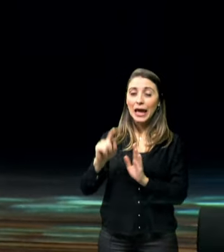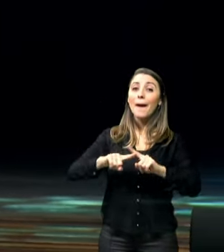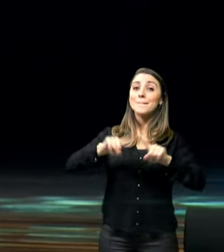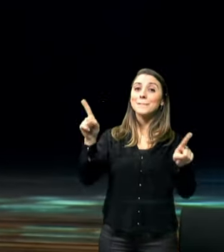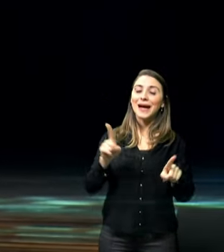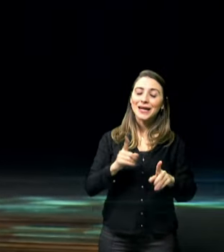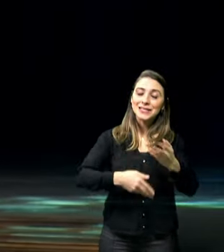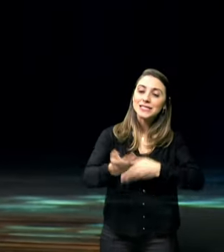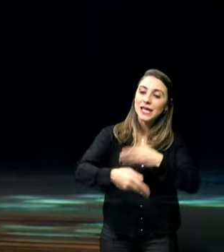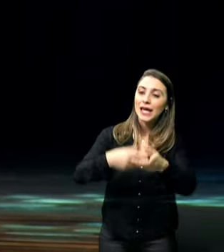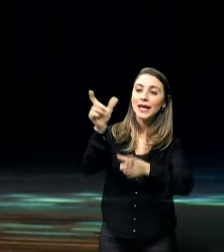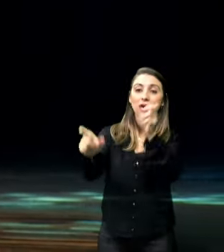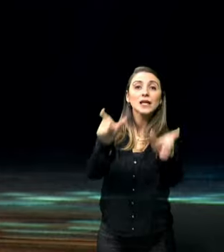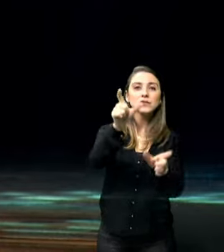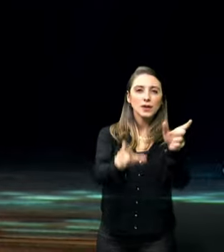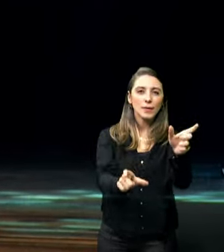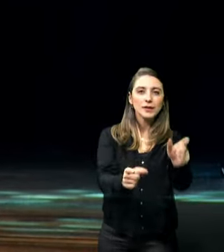Sanfona.